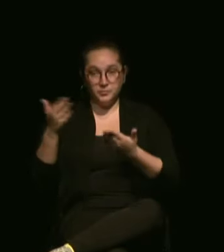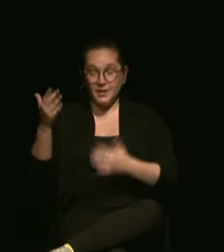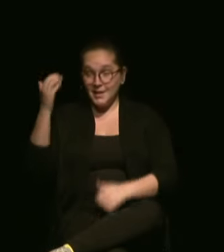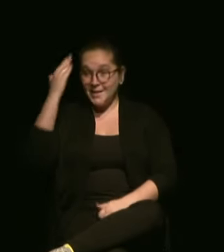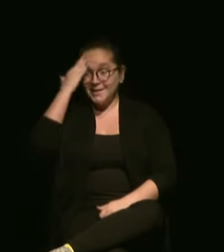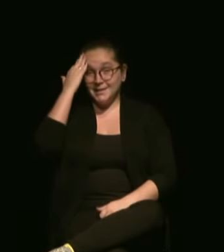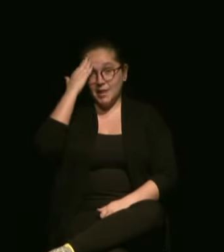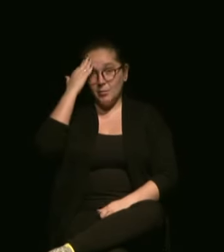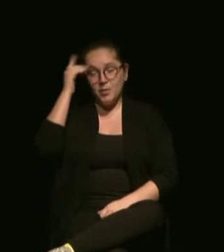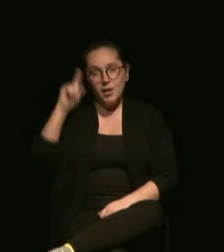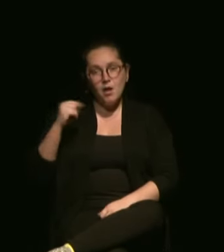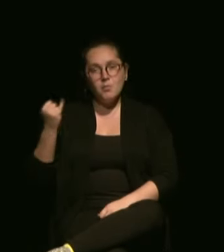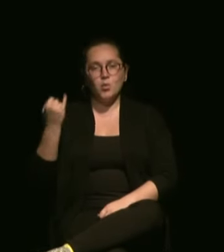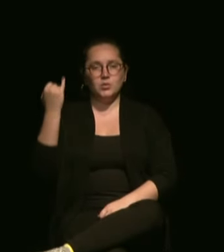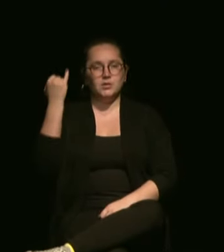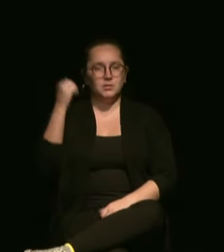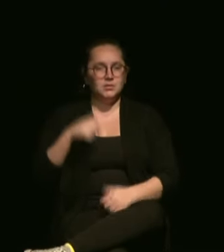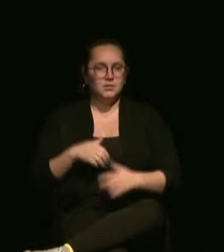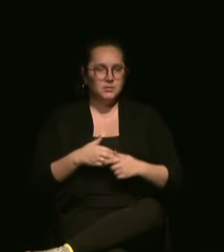que é fundamental